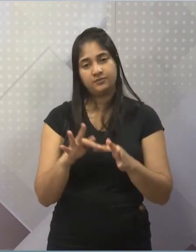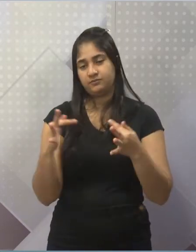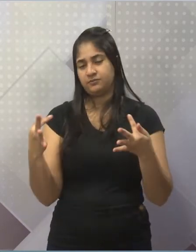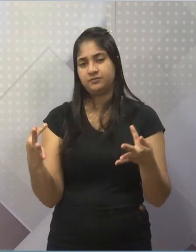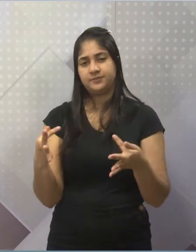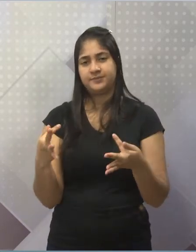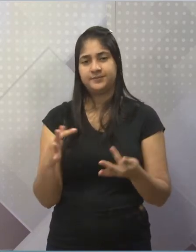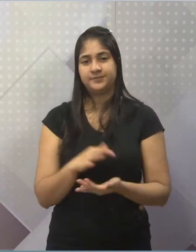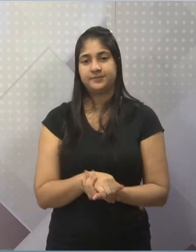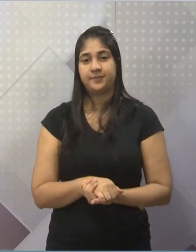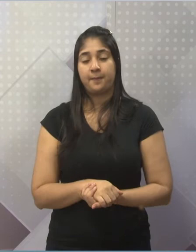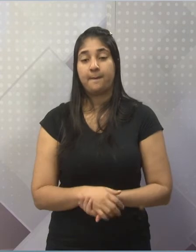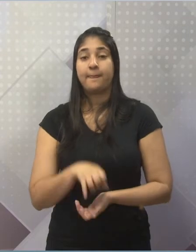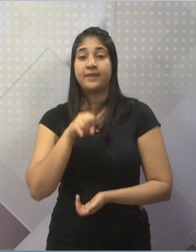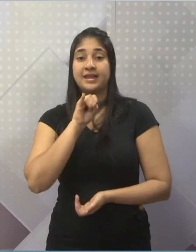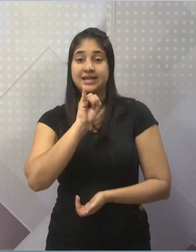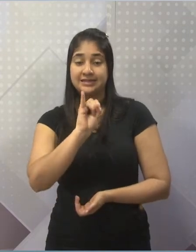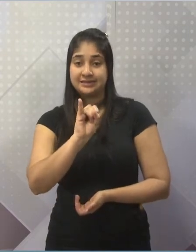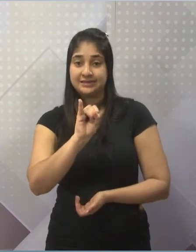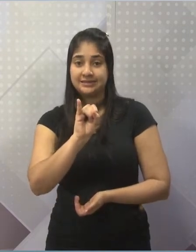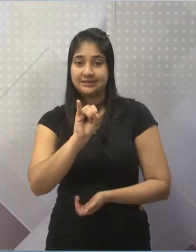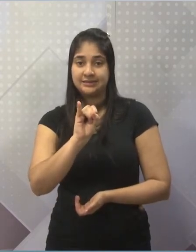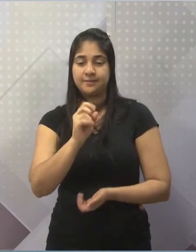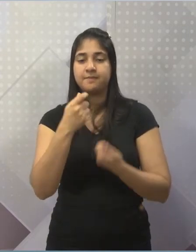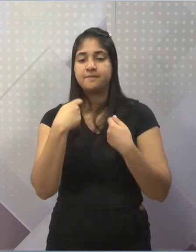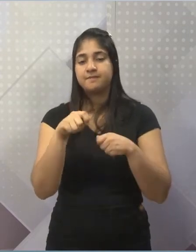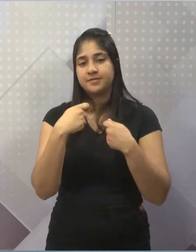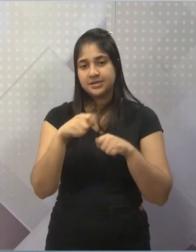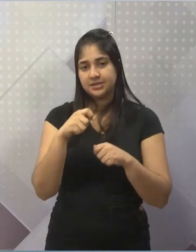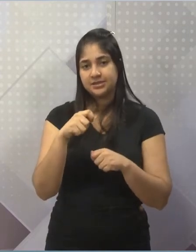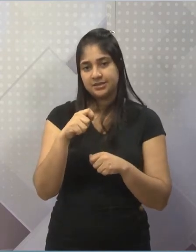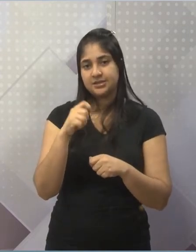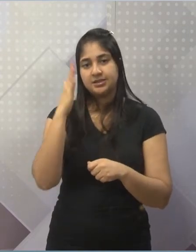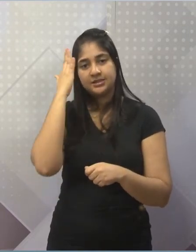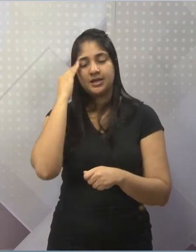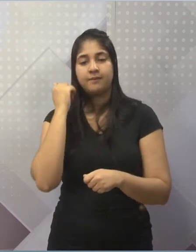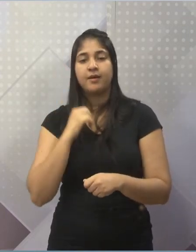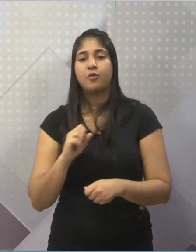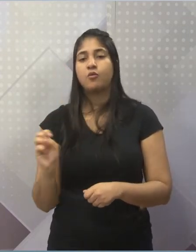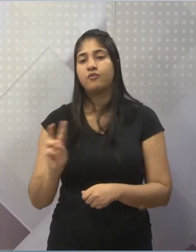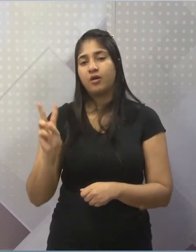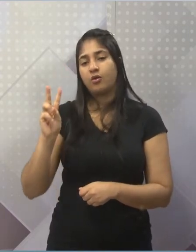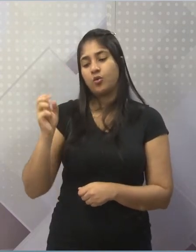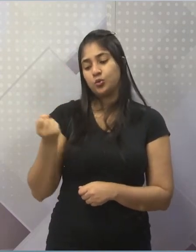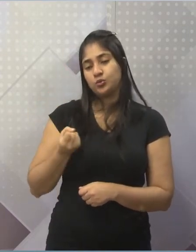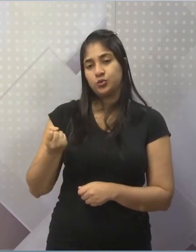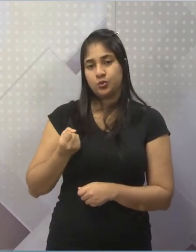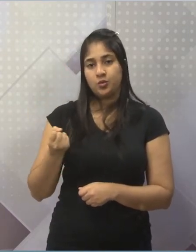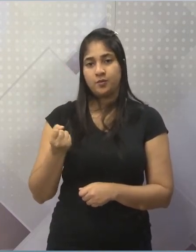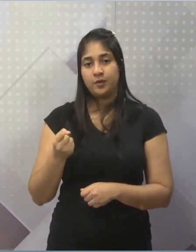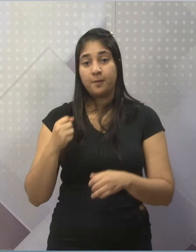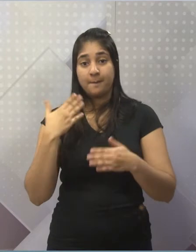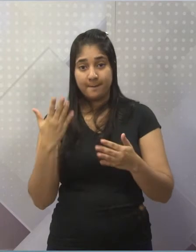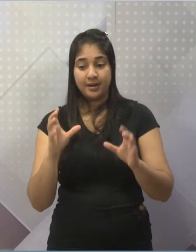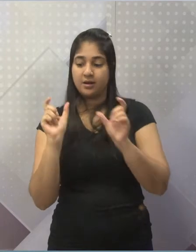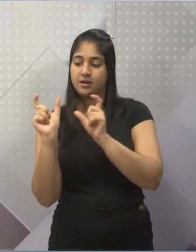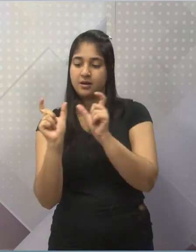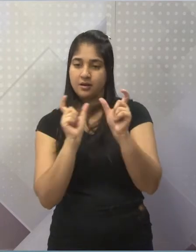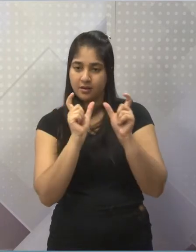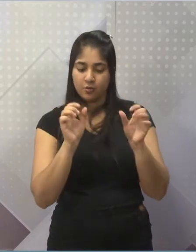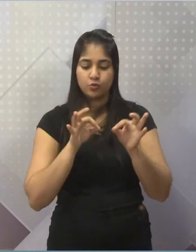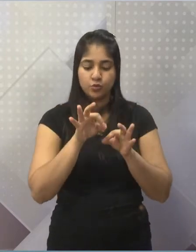Simples. Se você precisa achar algum valor que está faltando para que aqueles segmentos sejam